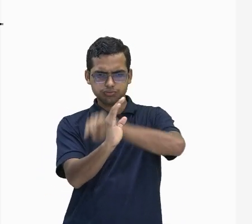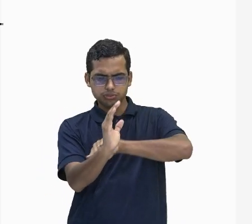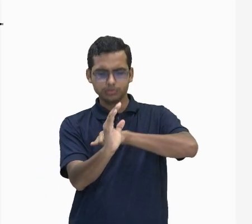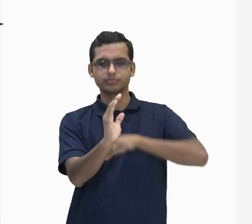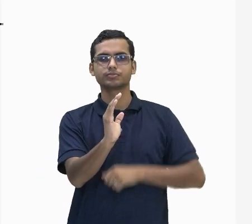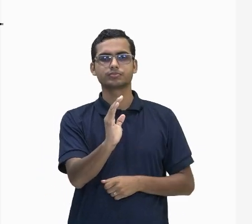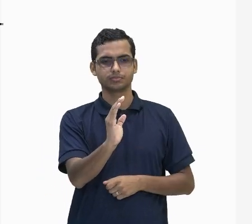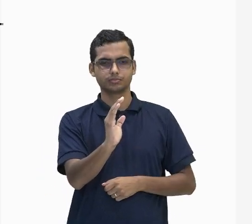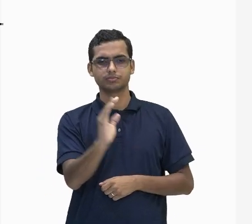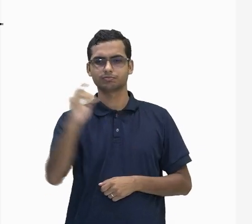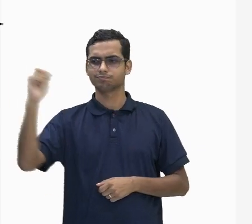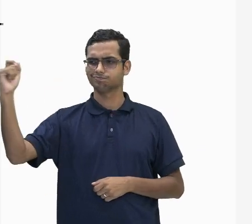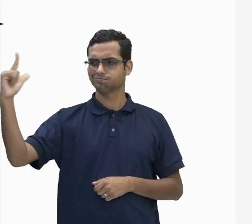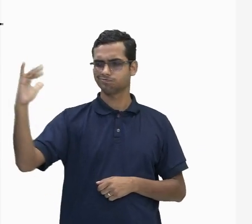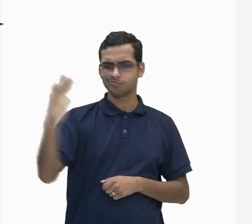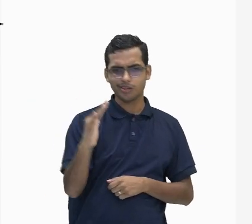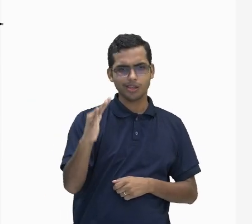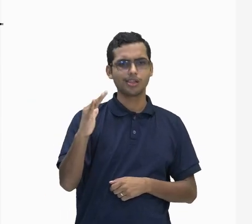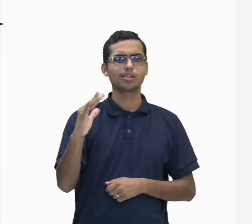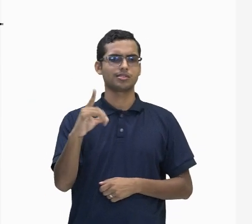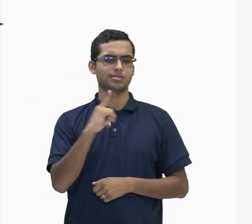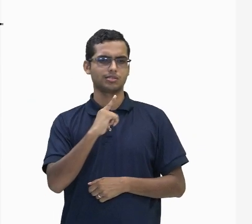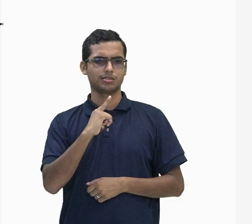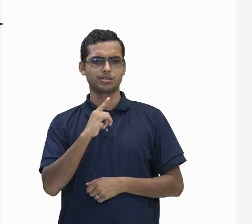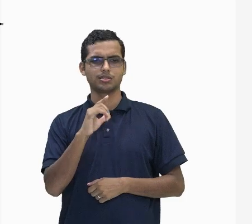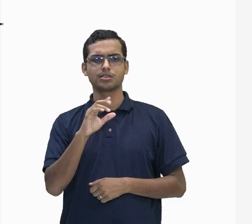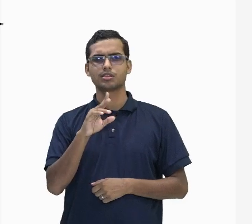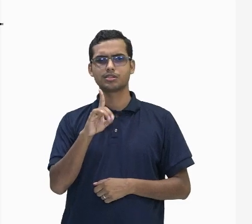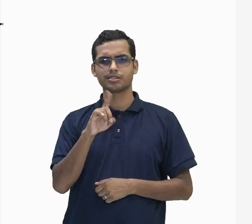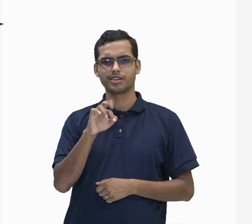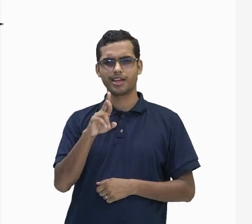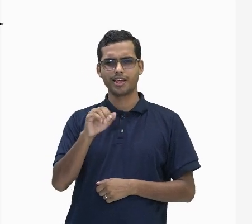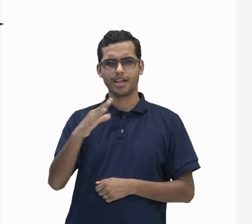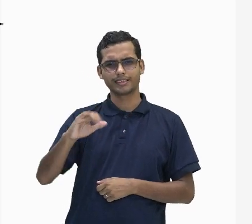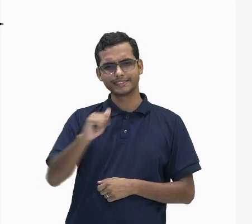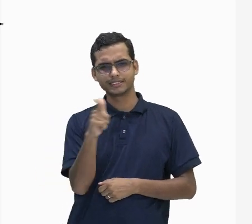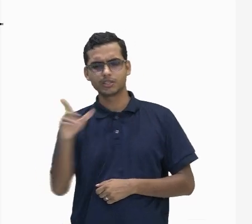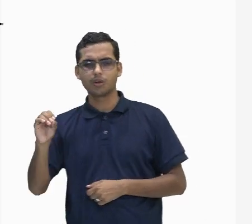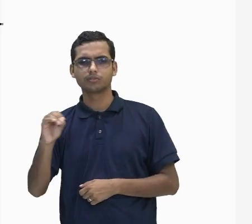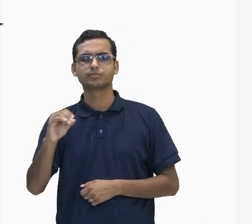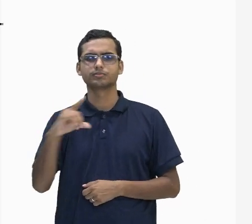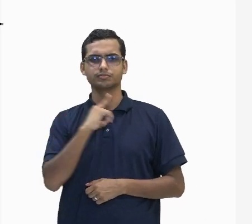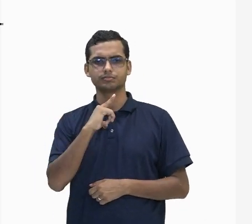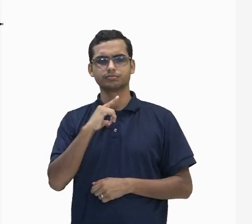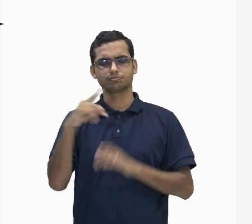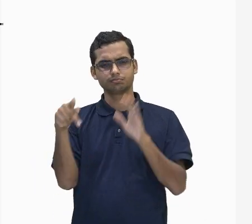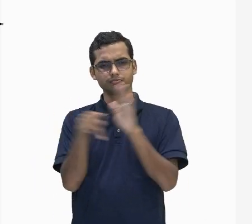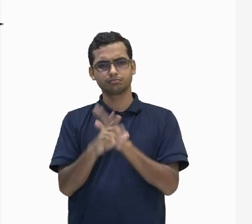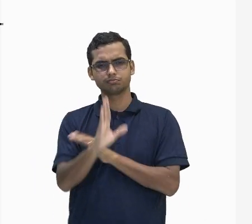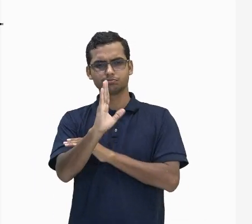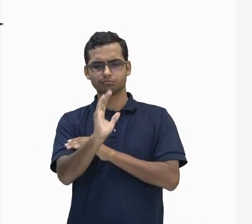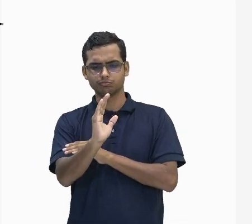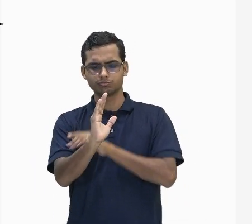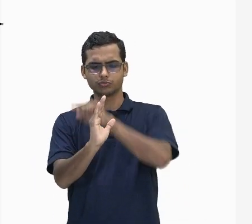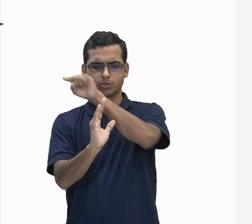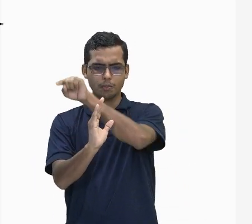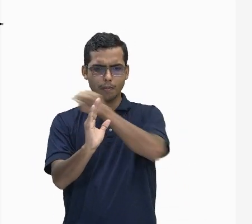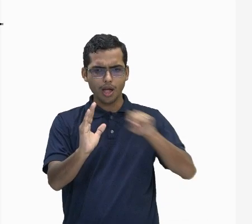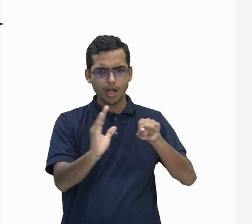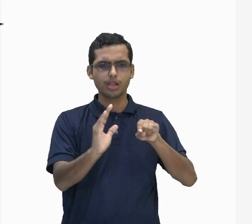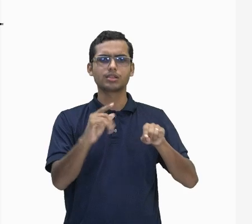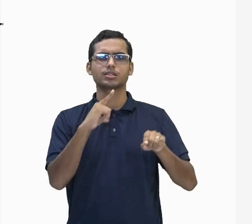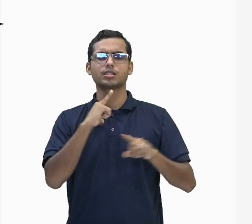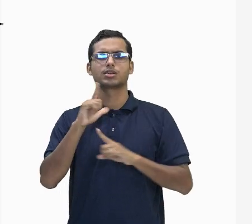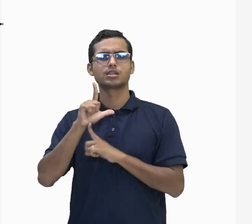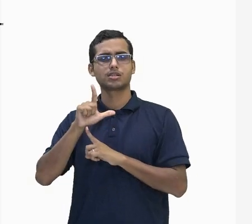que coincida com o centro de curvatura do espelho, irá refletir sobre si mesma. E aqui eu tenho a